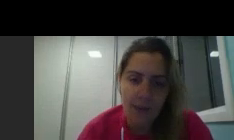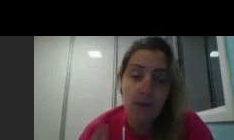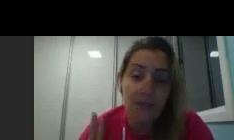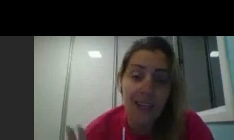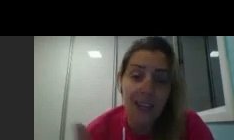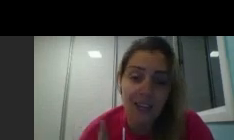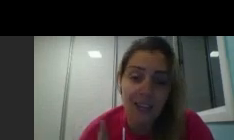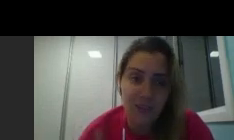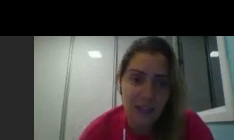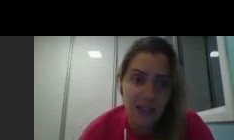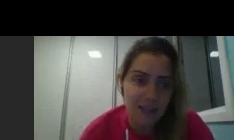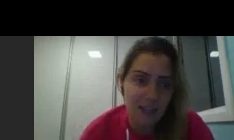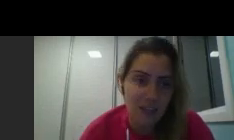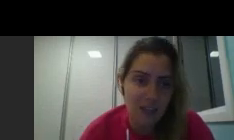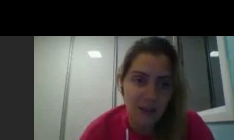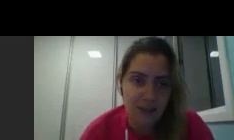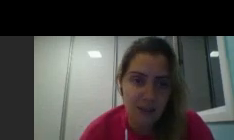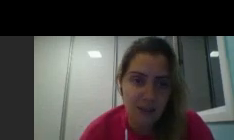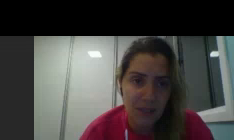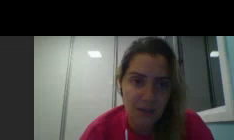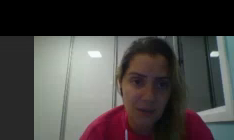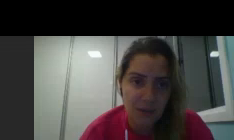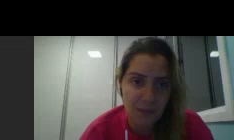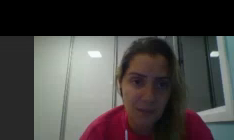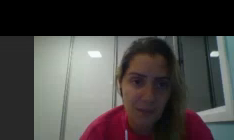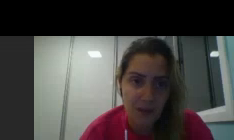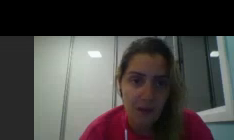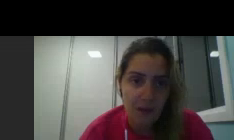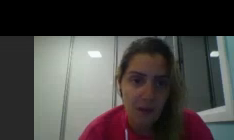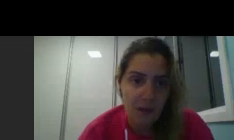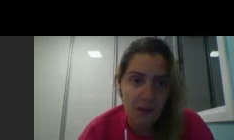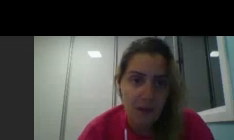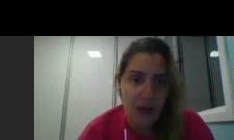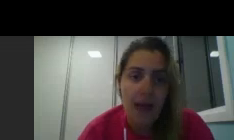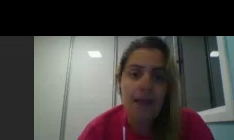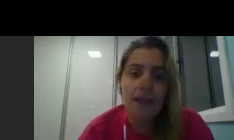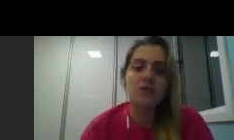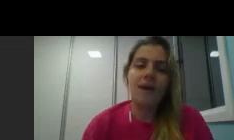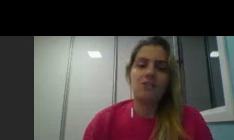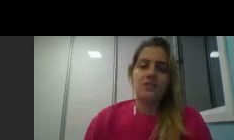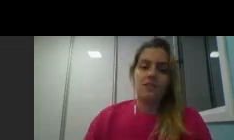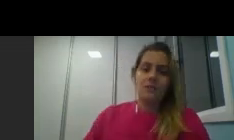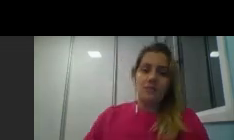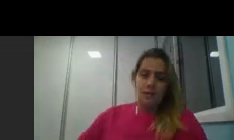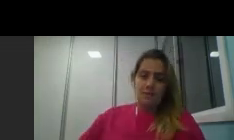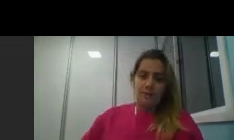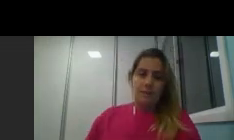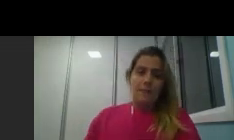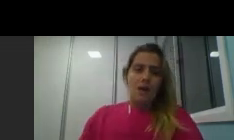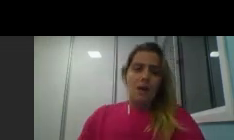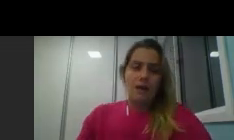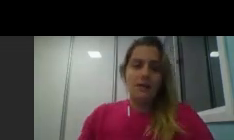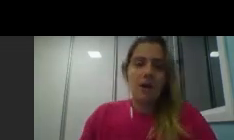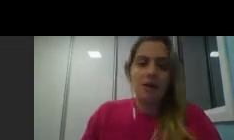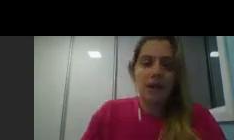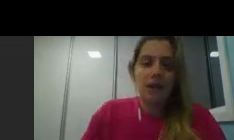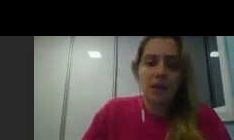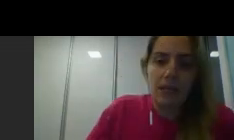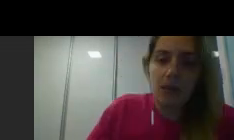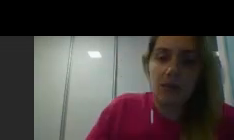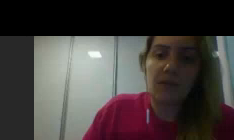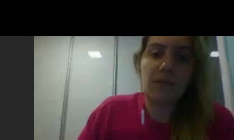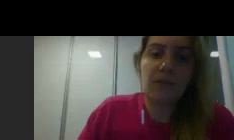na 4.3 de vocês, que a gente está falando isso. Aqui na tipagem sanguínea, olha